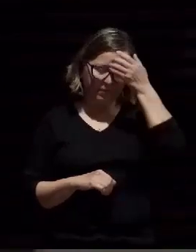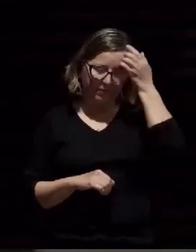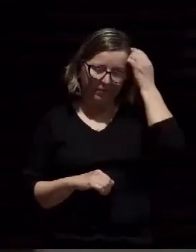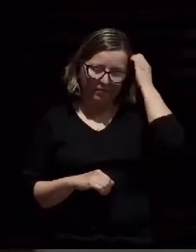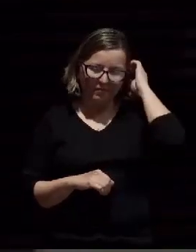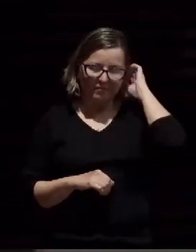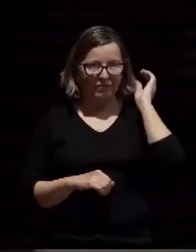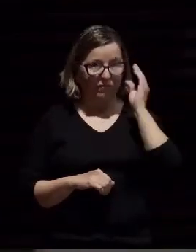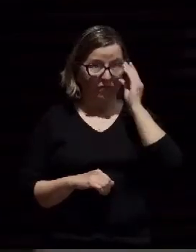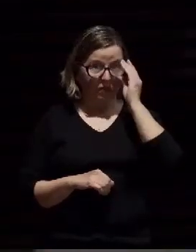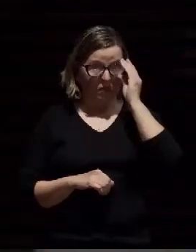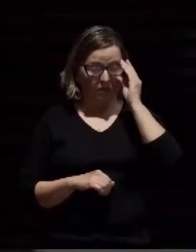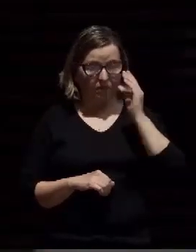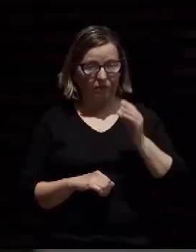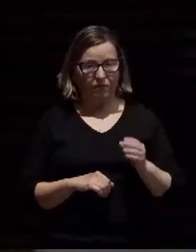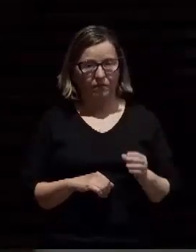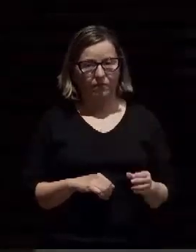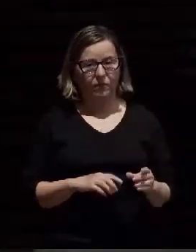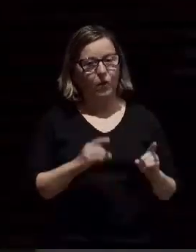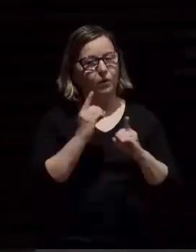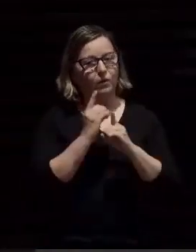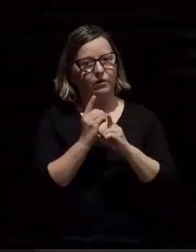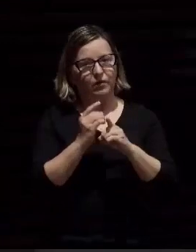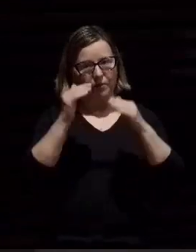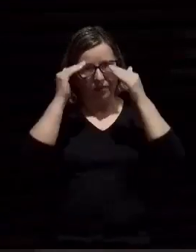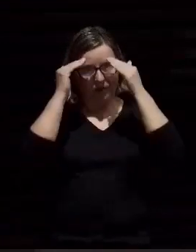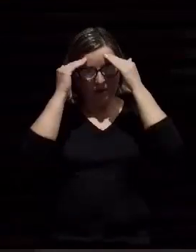Eles guardaram a recomendação,